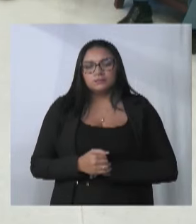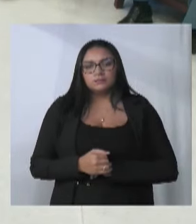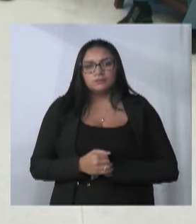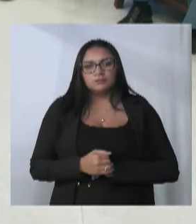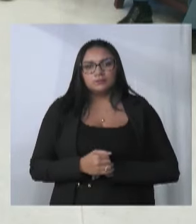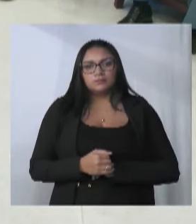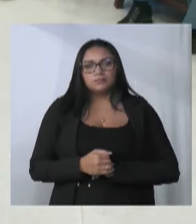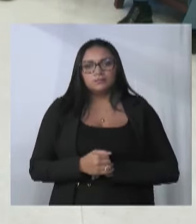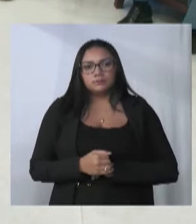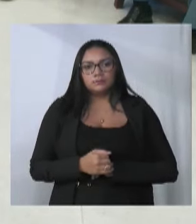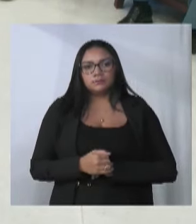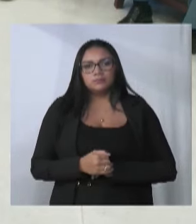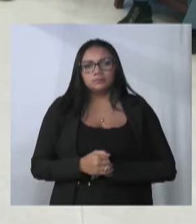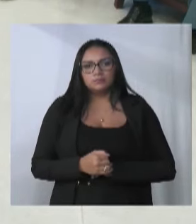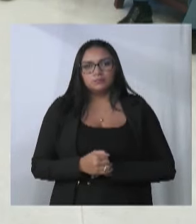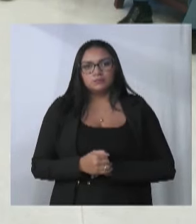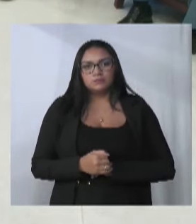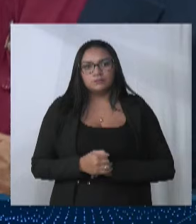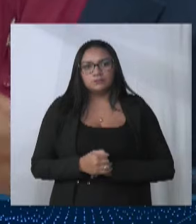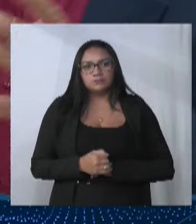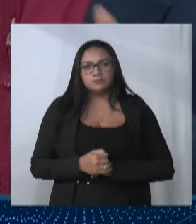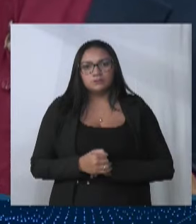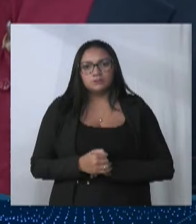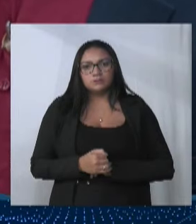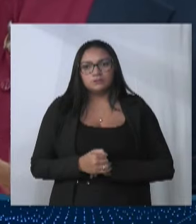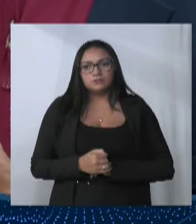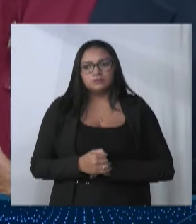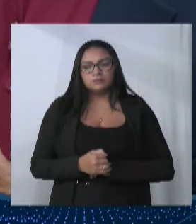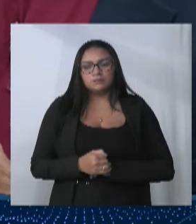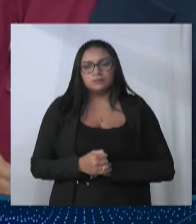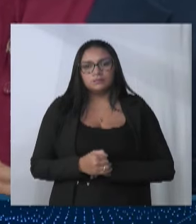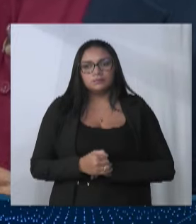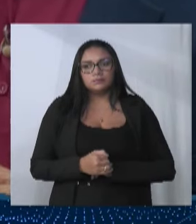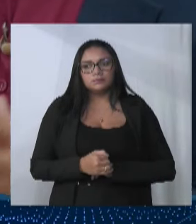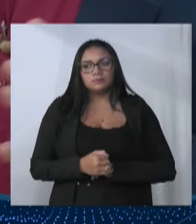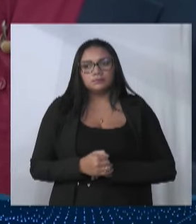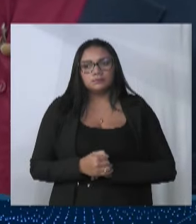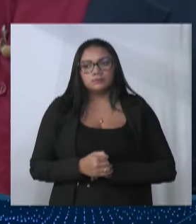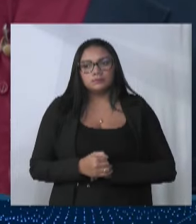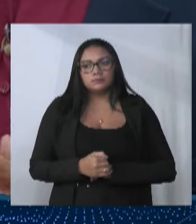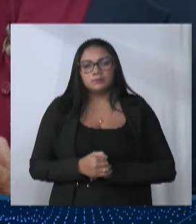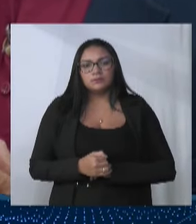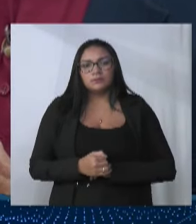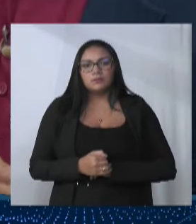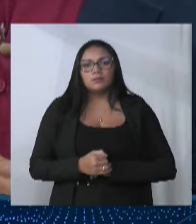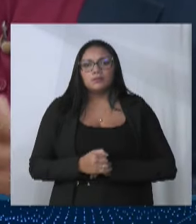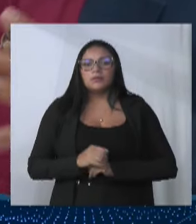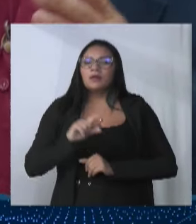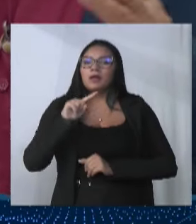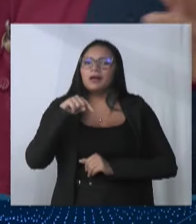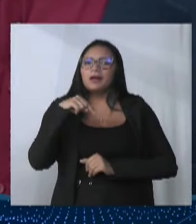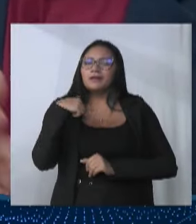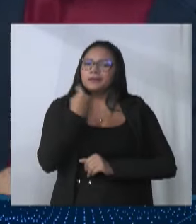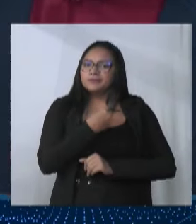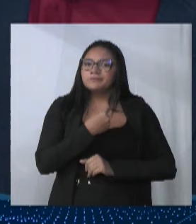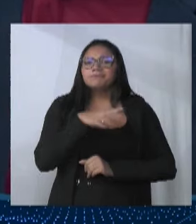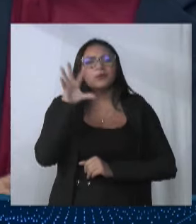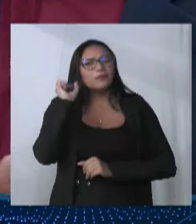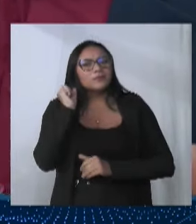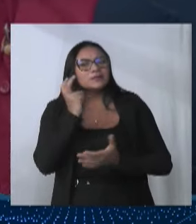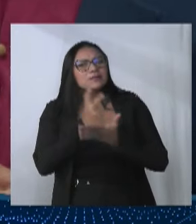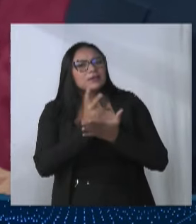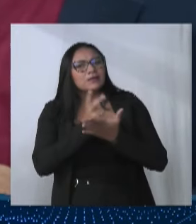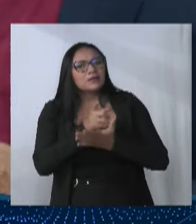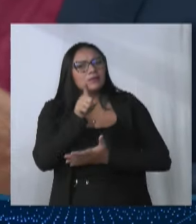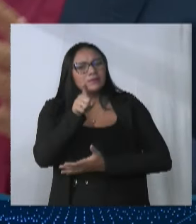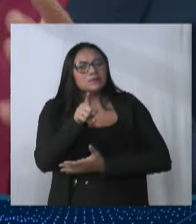Candidato, o senhor, a gente tem ouvido muito nos bastidores da política que o senhor tem um propósito, que assim que ganhando a eleição,